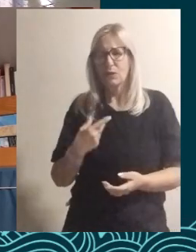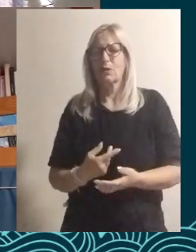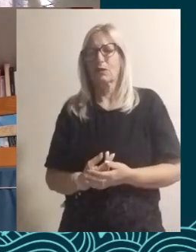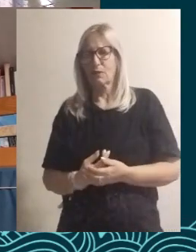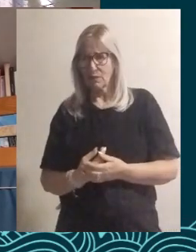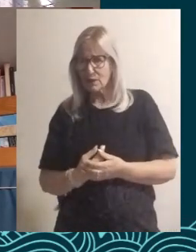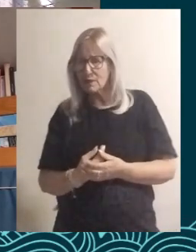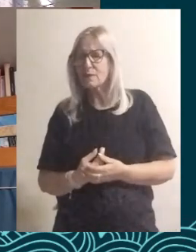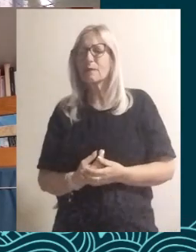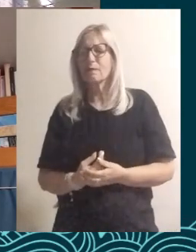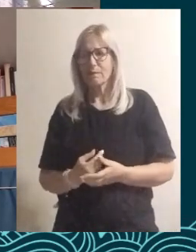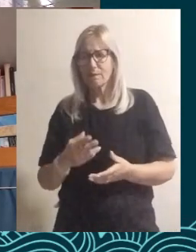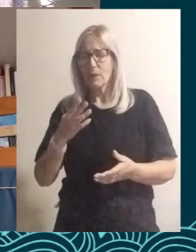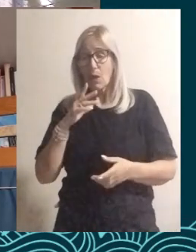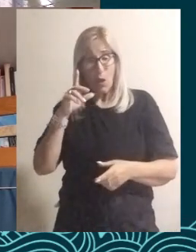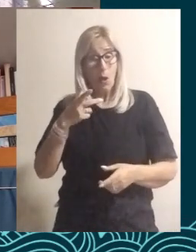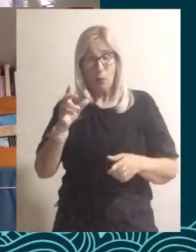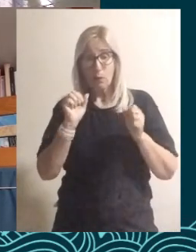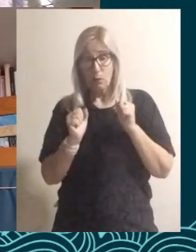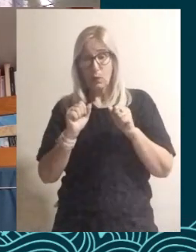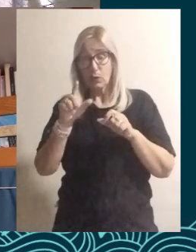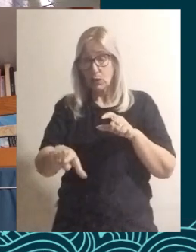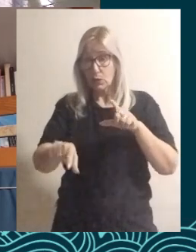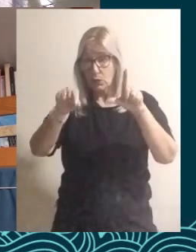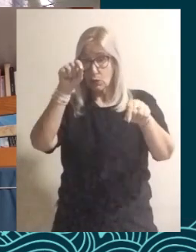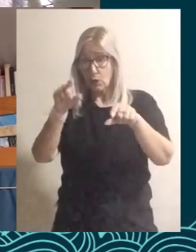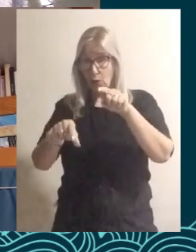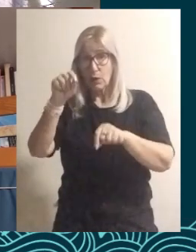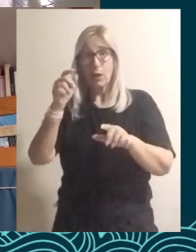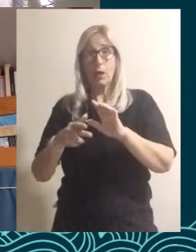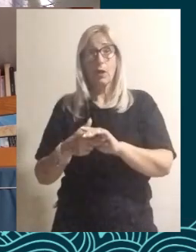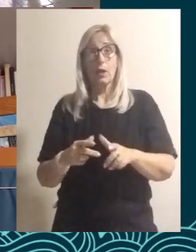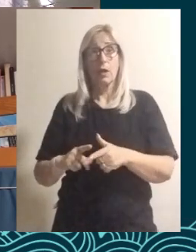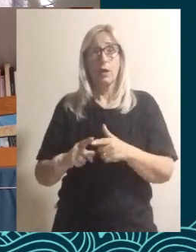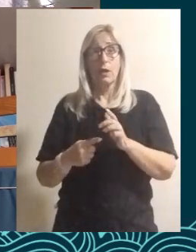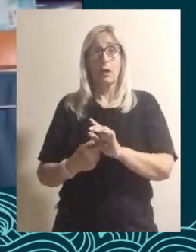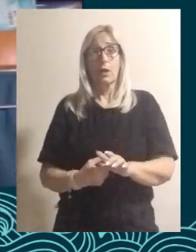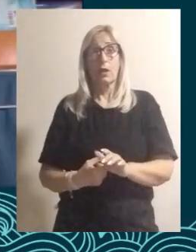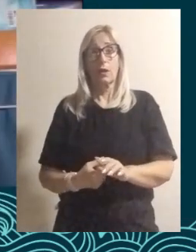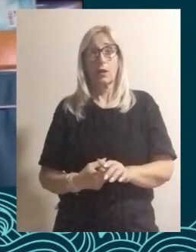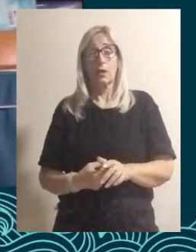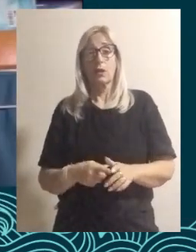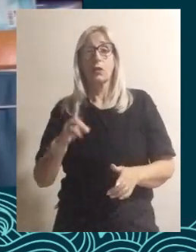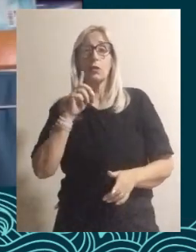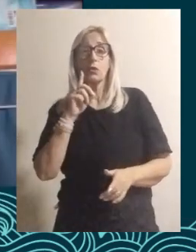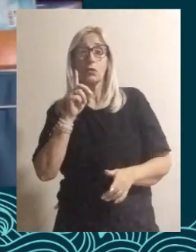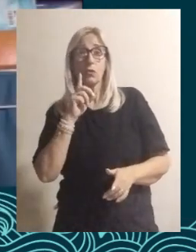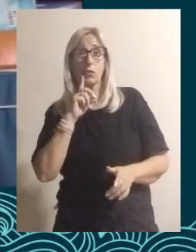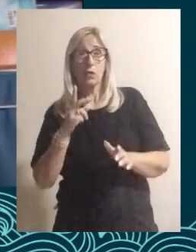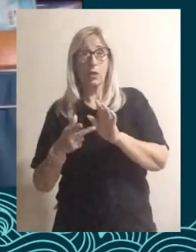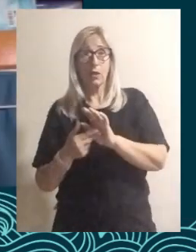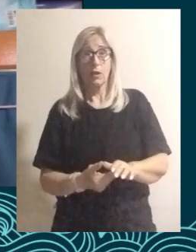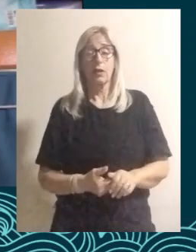Eu acho que eu tive muitos privilégios, em primeiro lugar, para poder sim. escolher, né, me expor ao risco. Tem muitas pessoas que